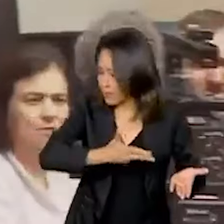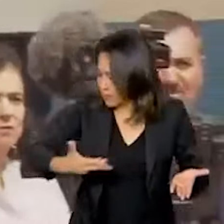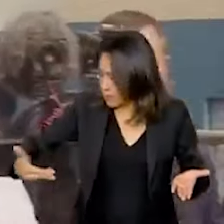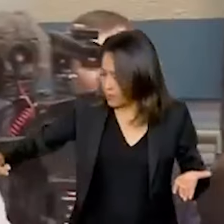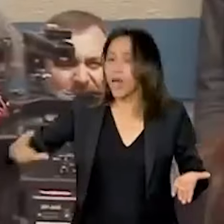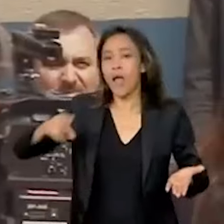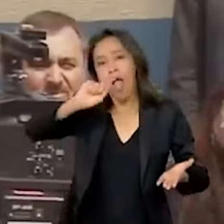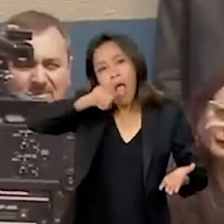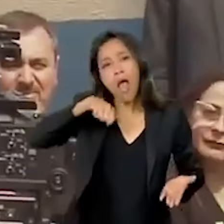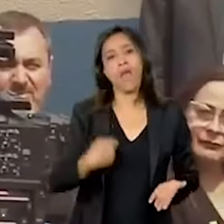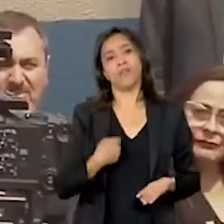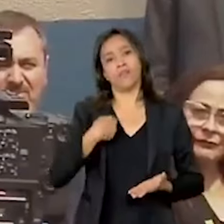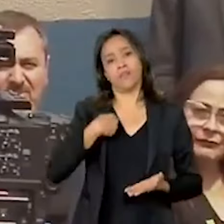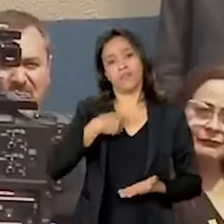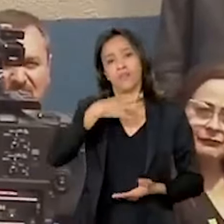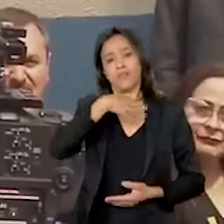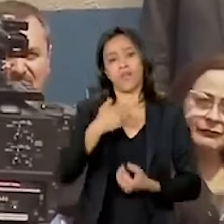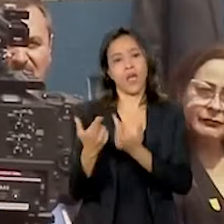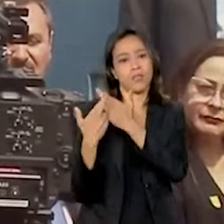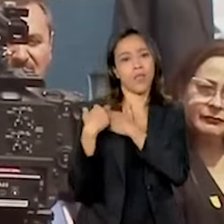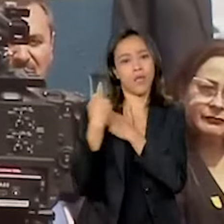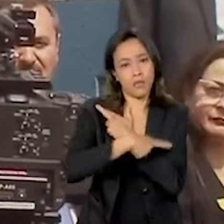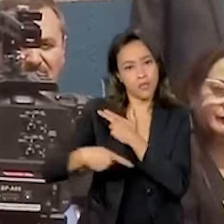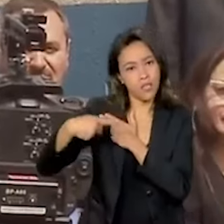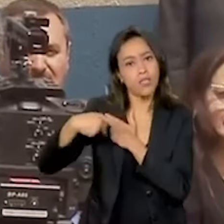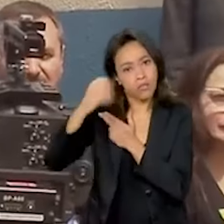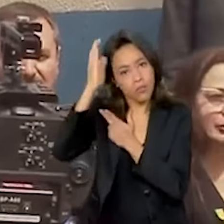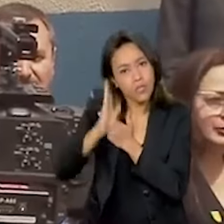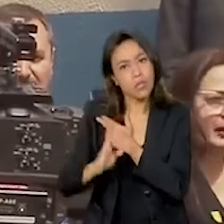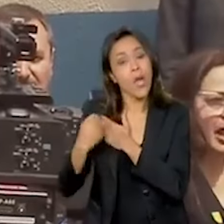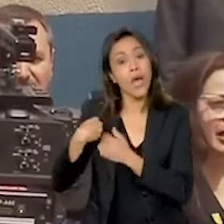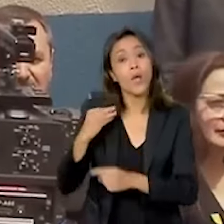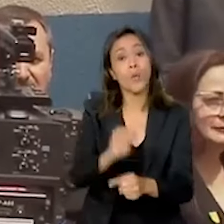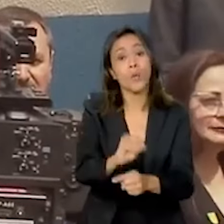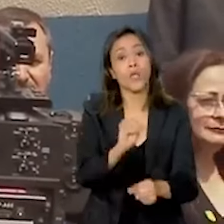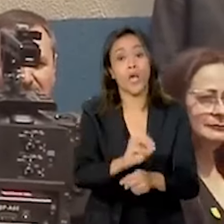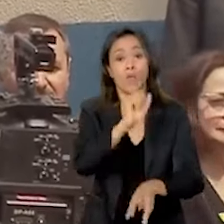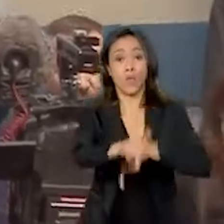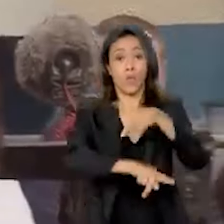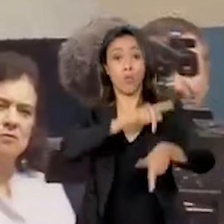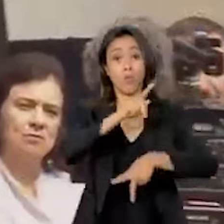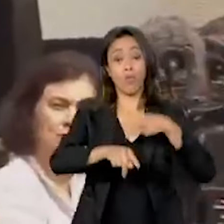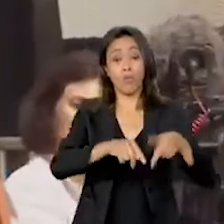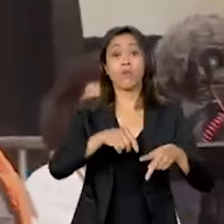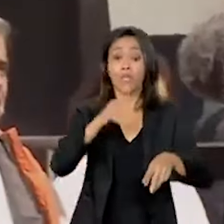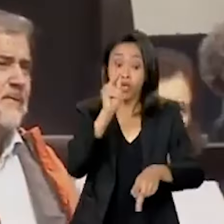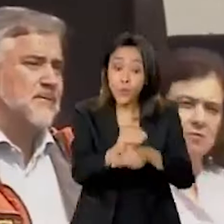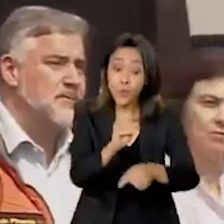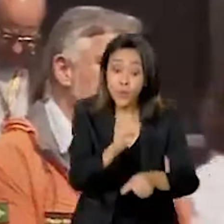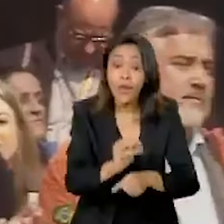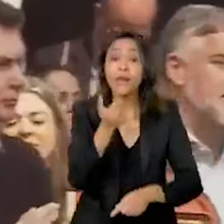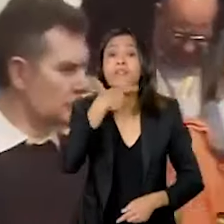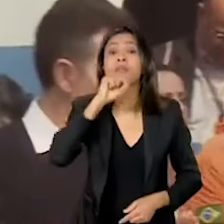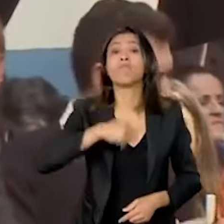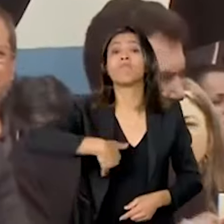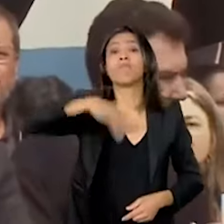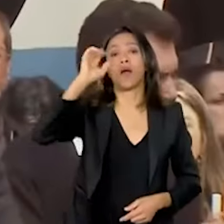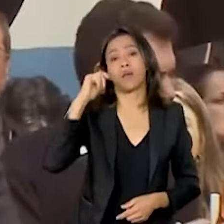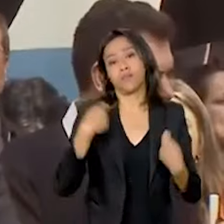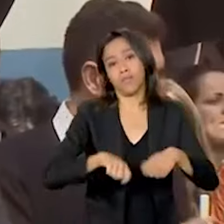da República tem que fazer, é cuidar do povo, mas cuidar daquele que mais precisa, daquele que o Estado